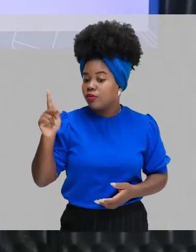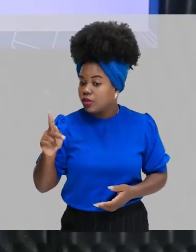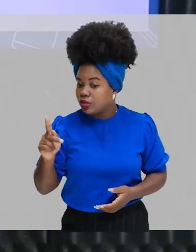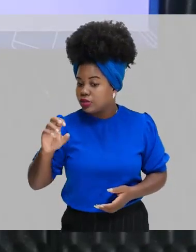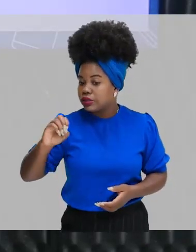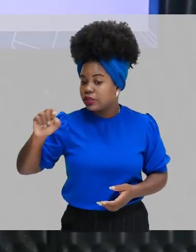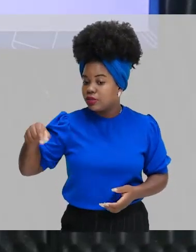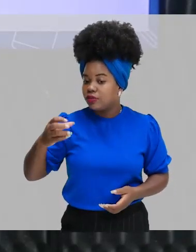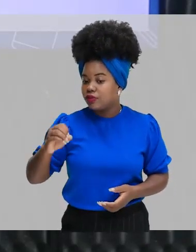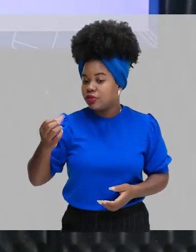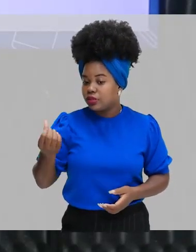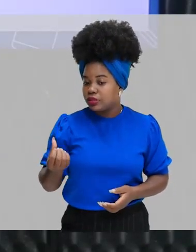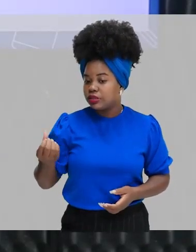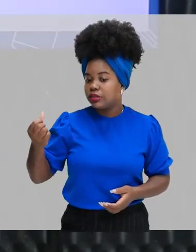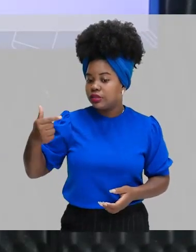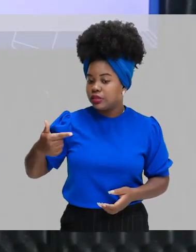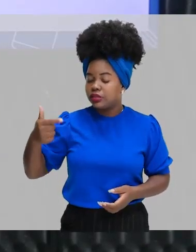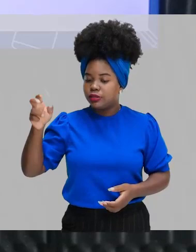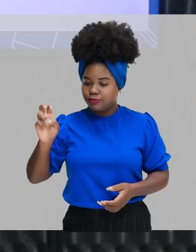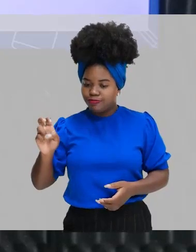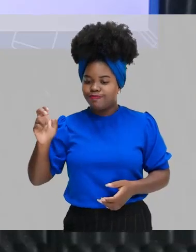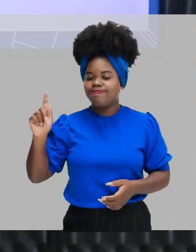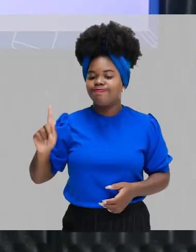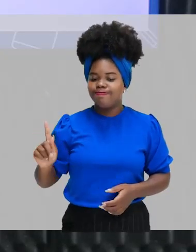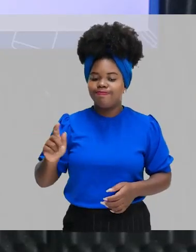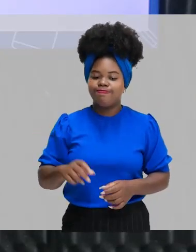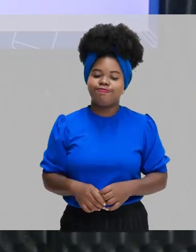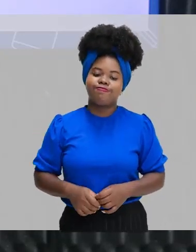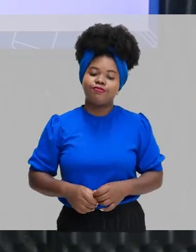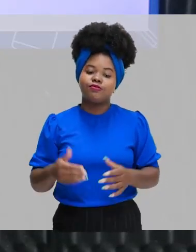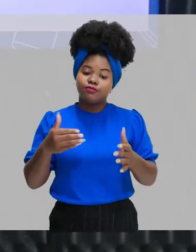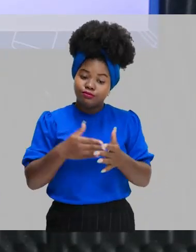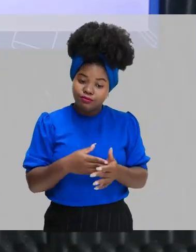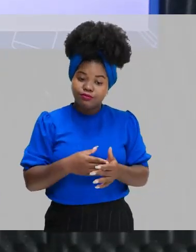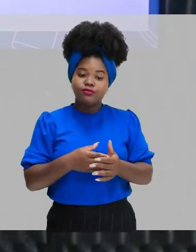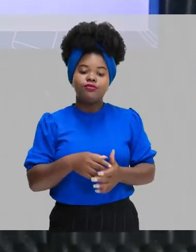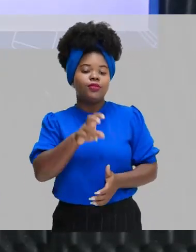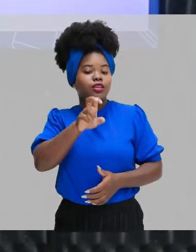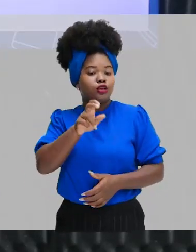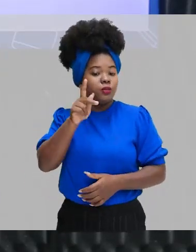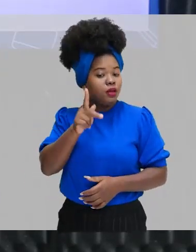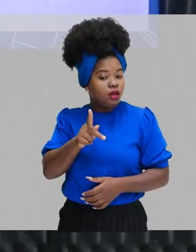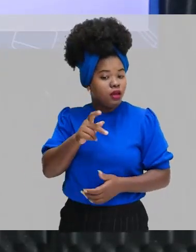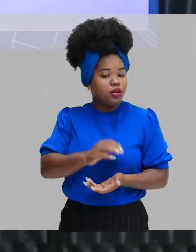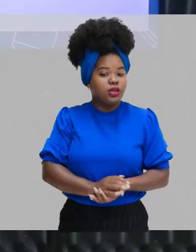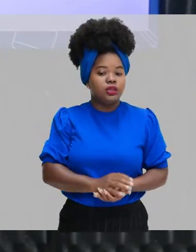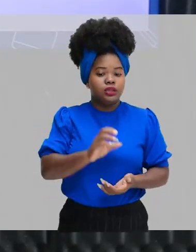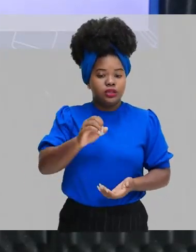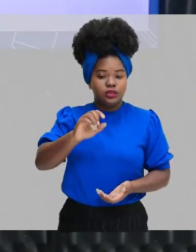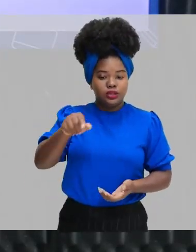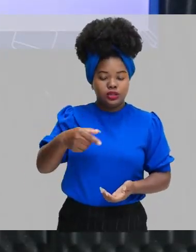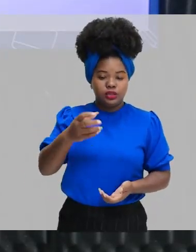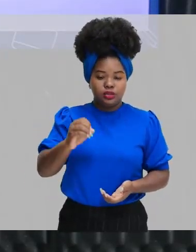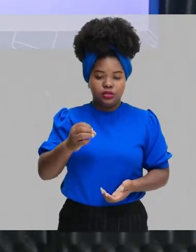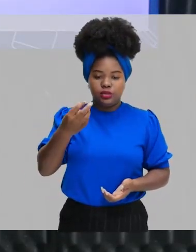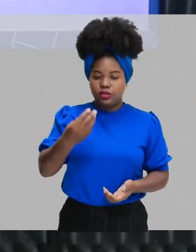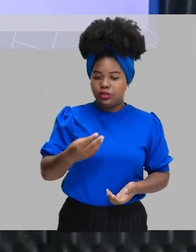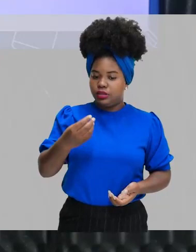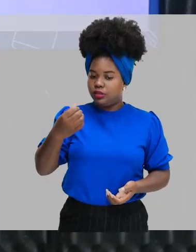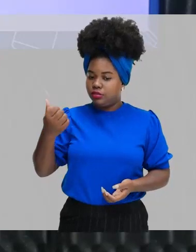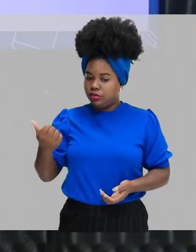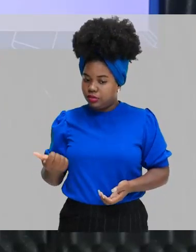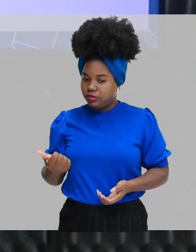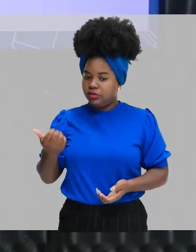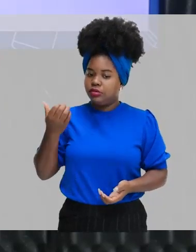0 v 0625 g e por fim a quinta meia vida para poder